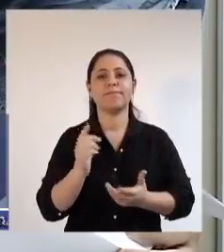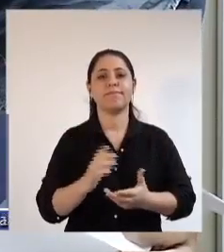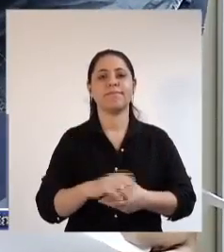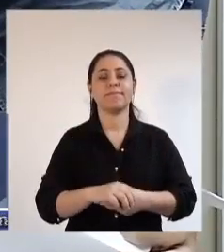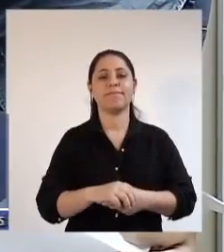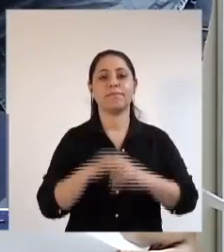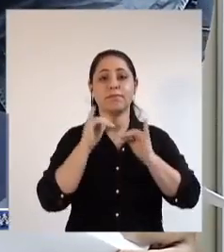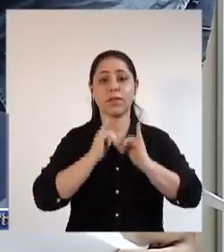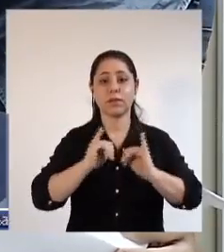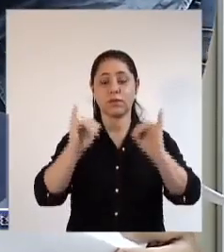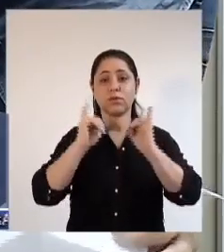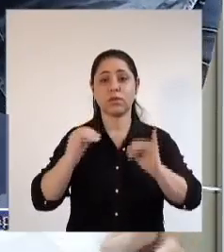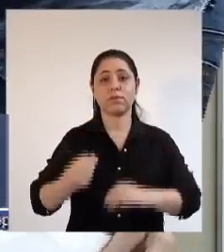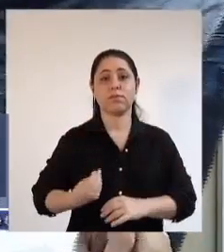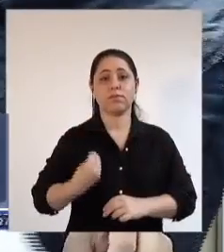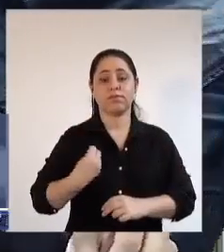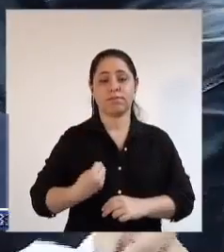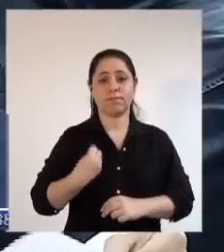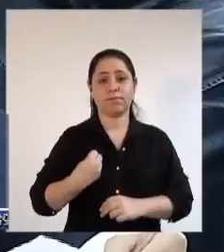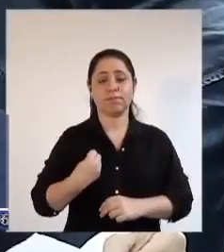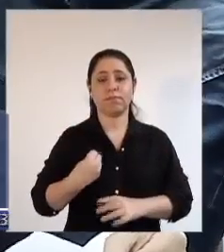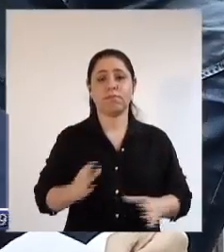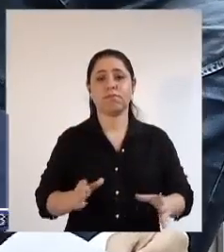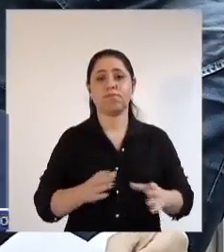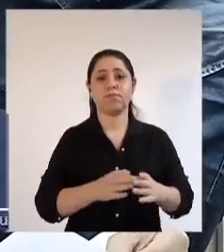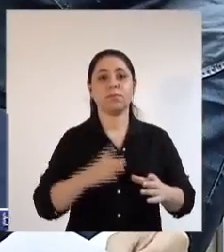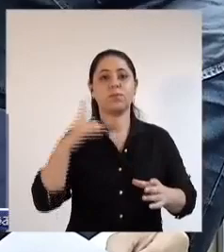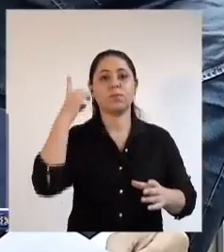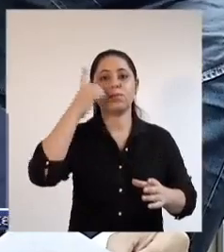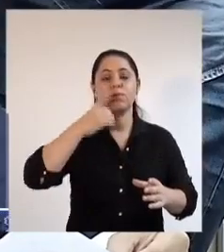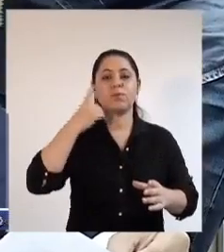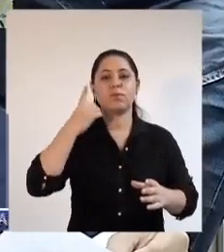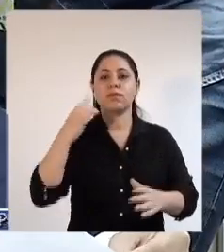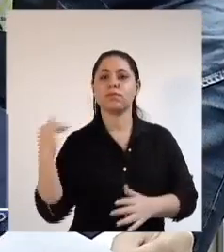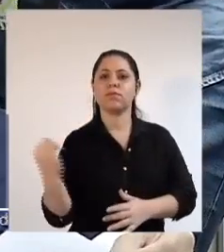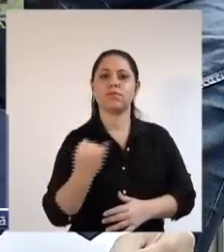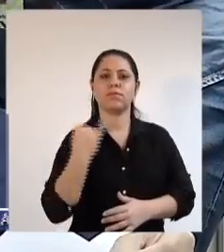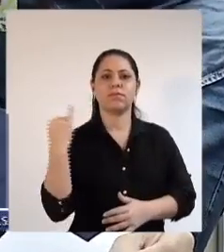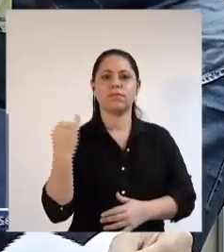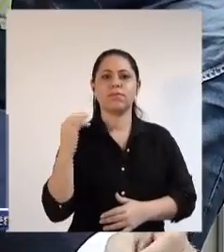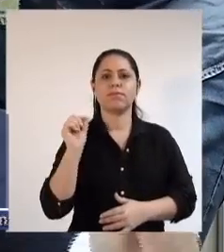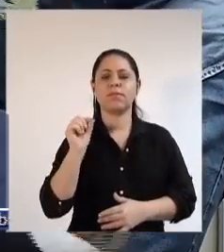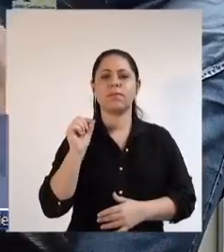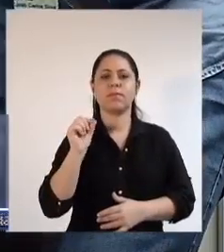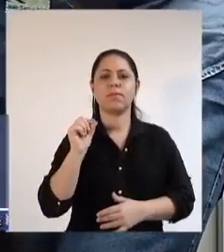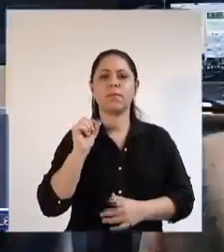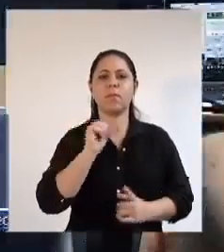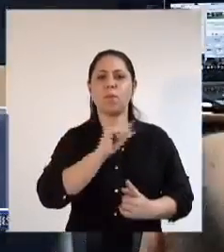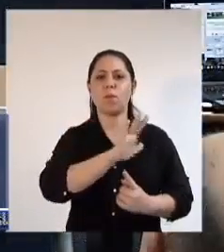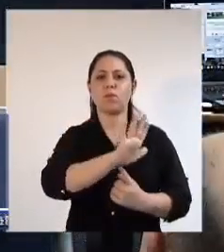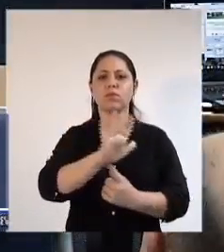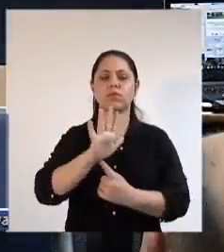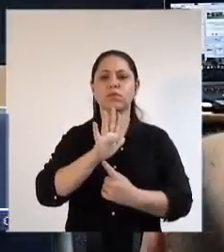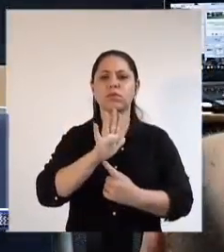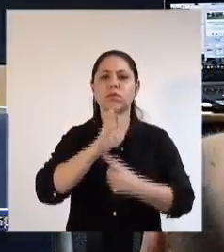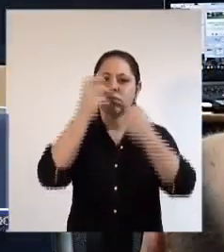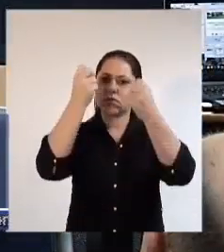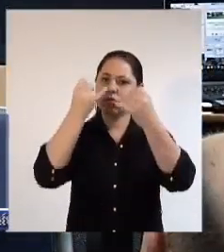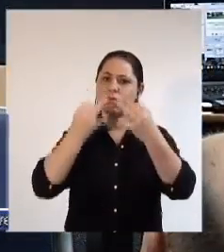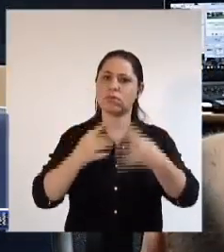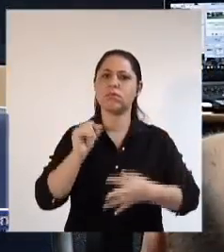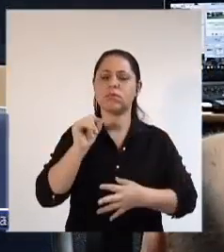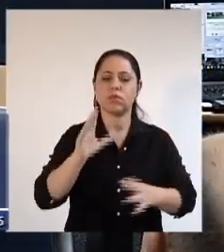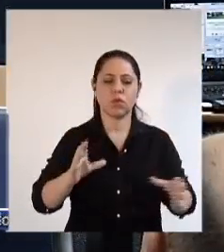anunciar os participantes da frente parlamentar e é importante enaltecer que a frente parlamentar